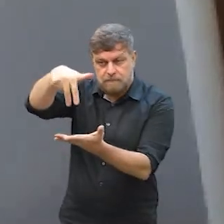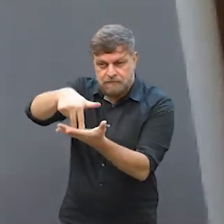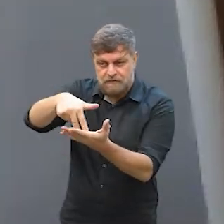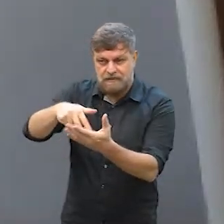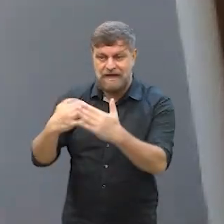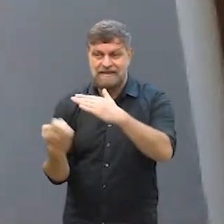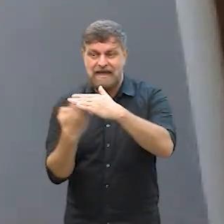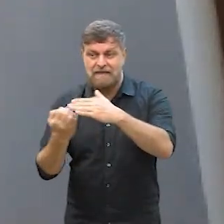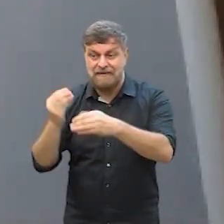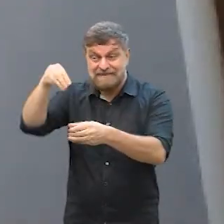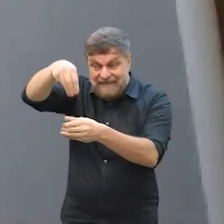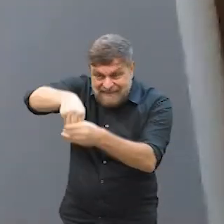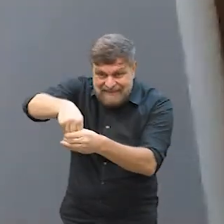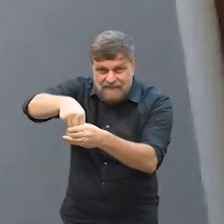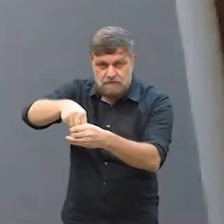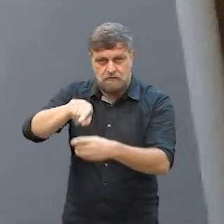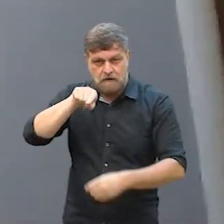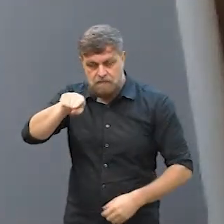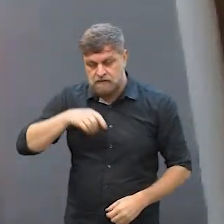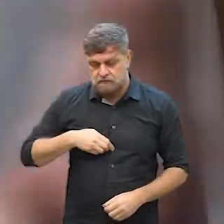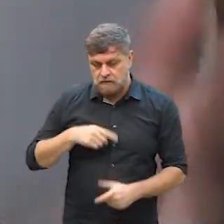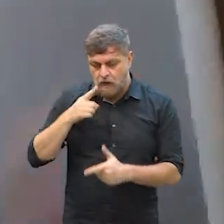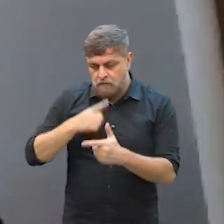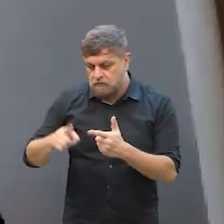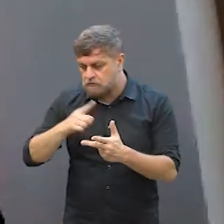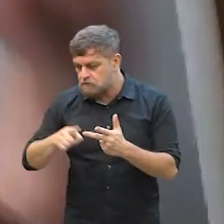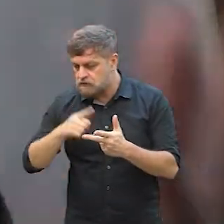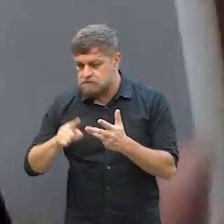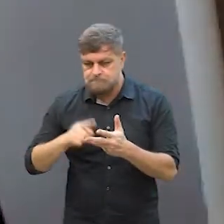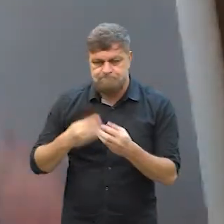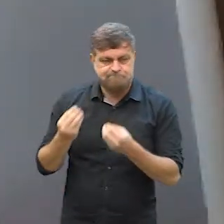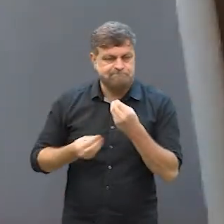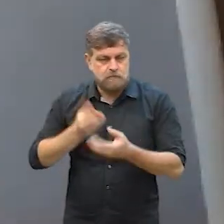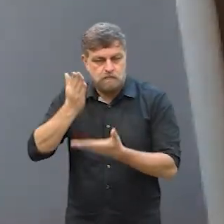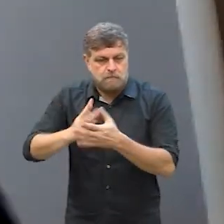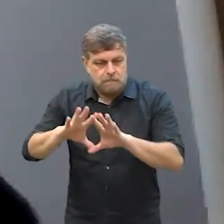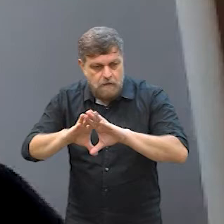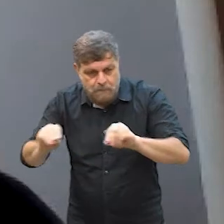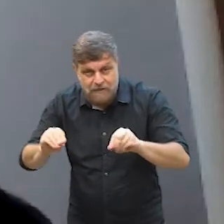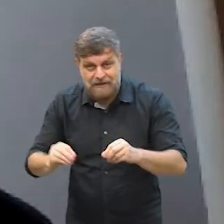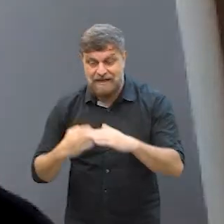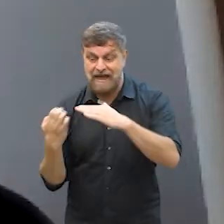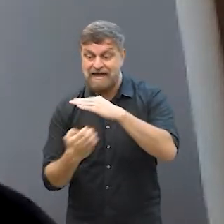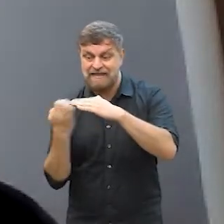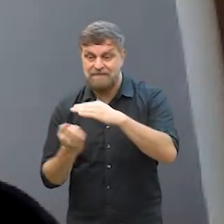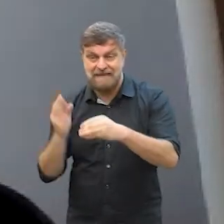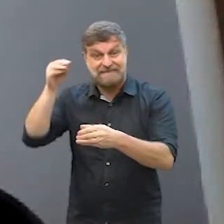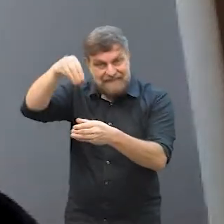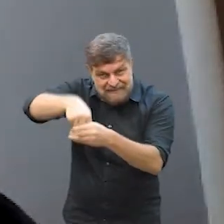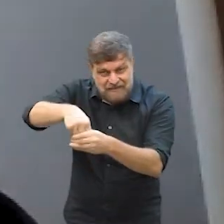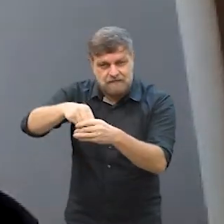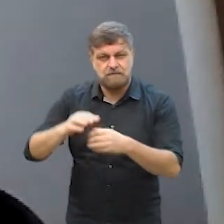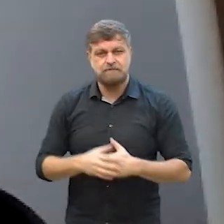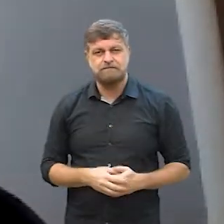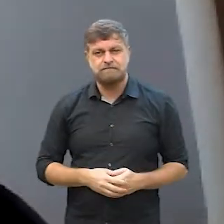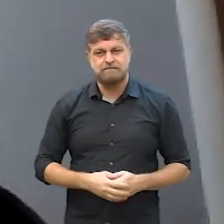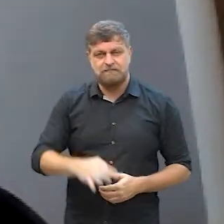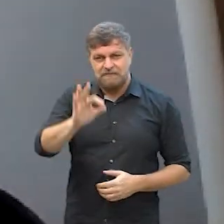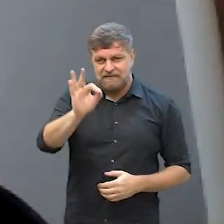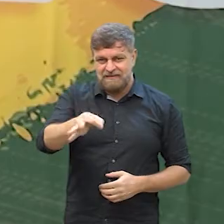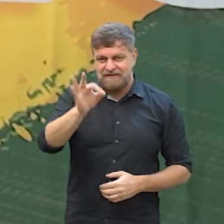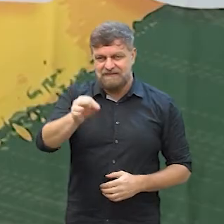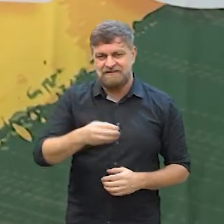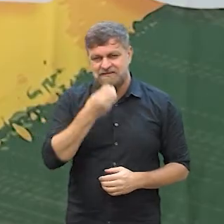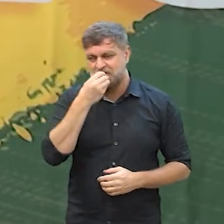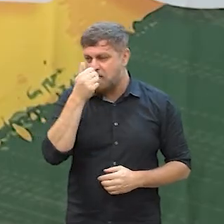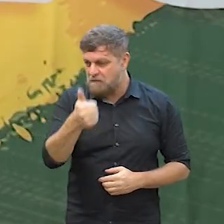né, o intraempreendedorismo, que é ele criar uma solução, criar uma inovação ali dentro da empresa, né? É isso aí. Então